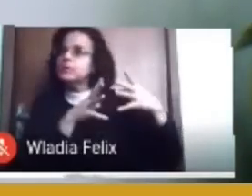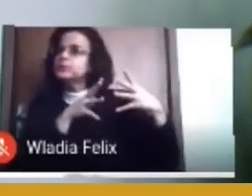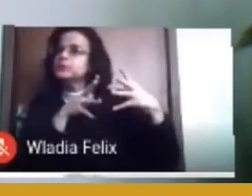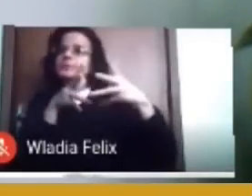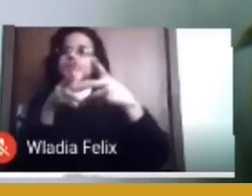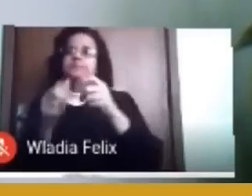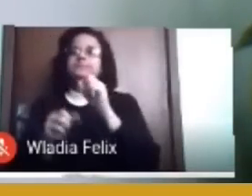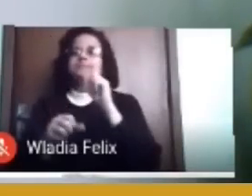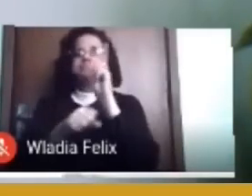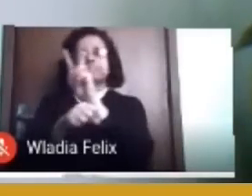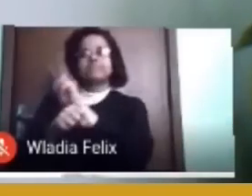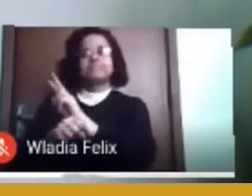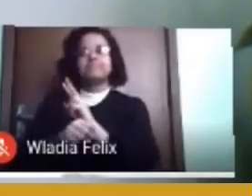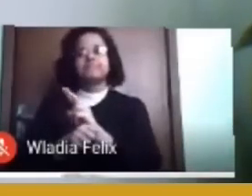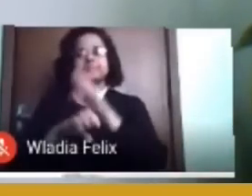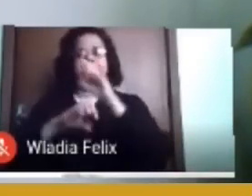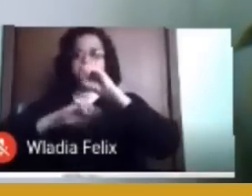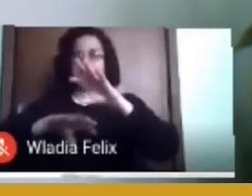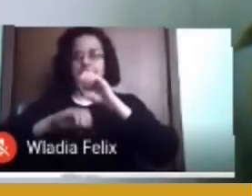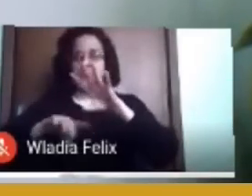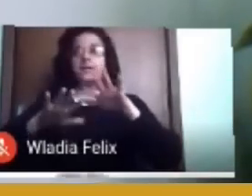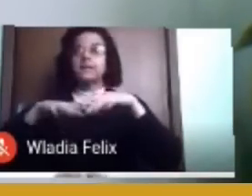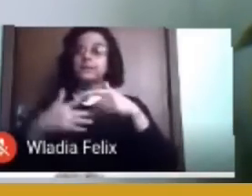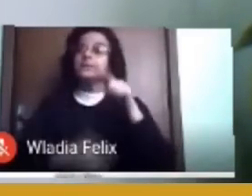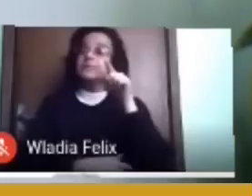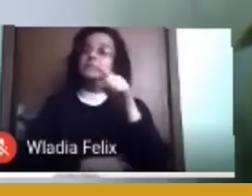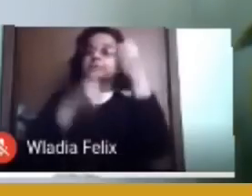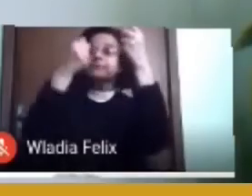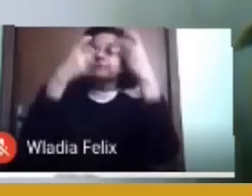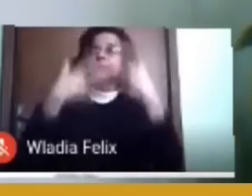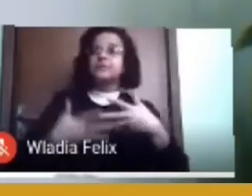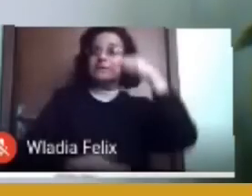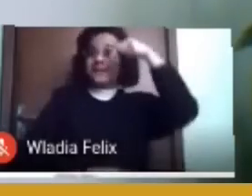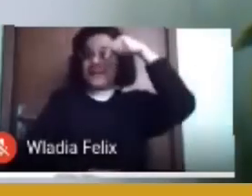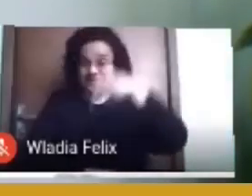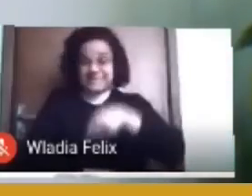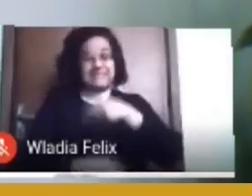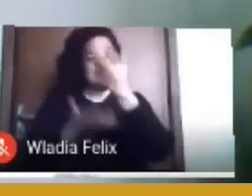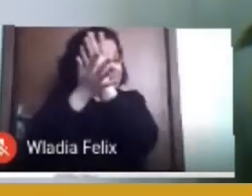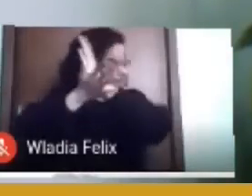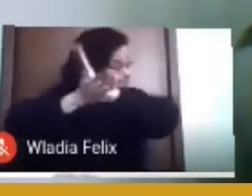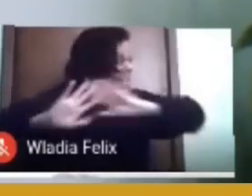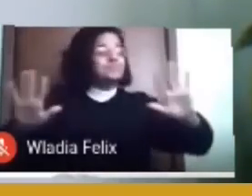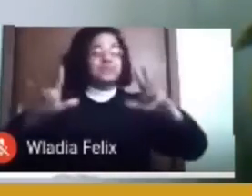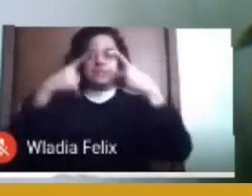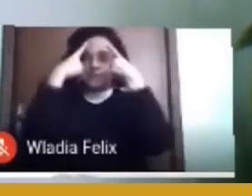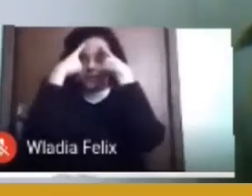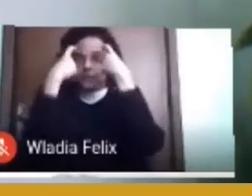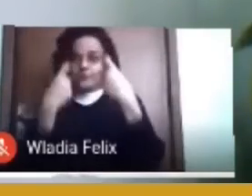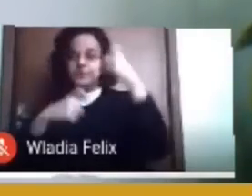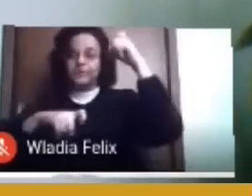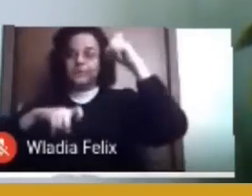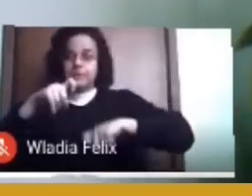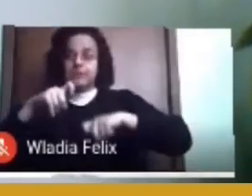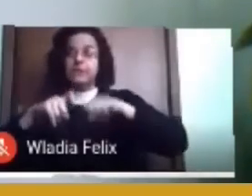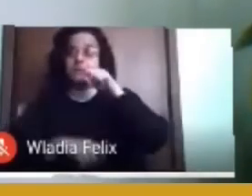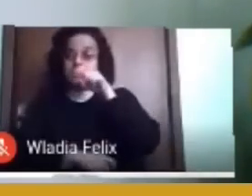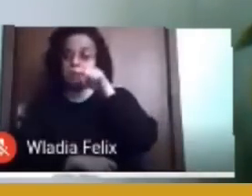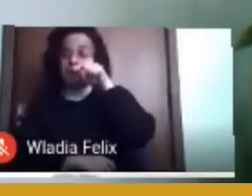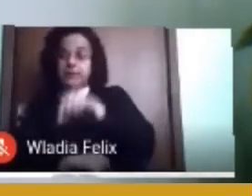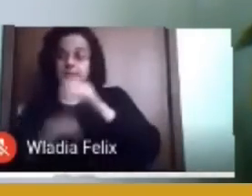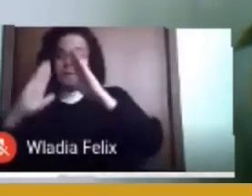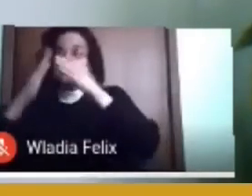em todo momento, né? Todos nós, enquanto servidores, colaboradores, desde um porteiro até o profissional da